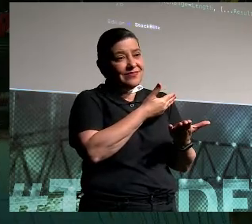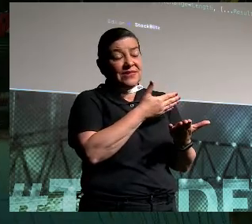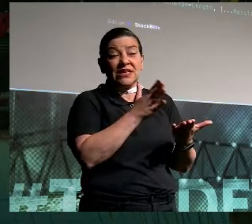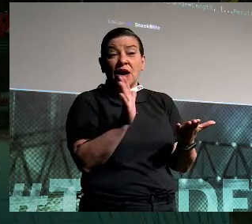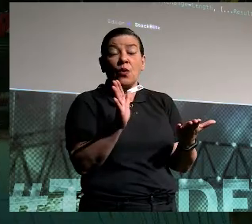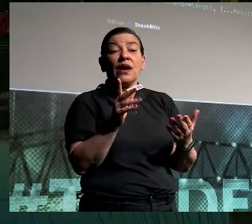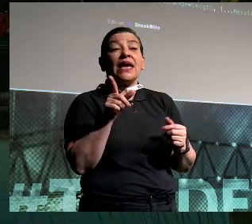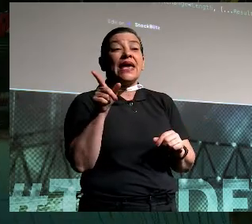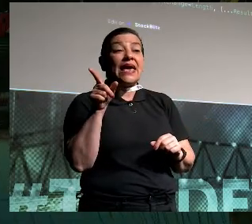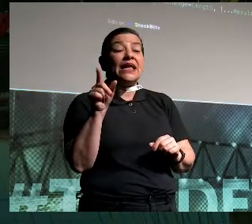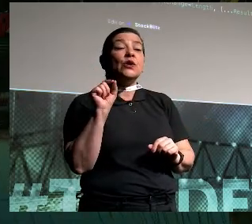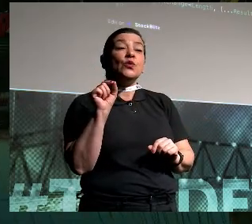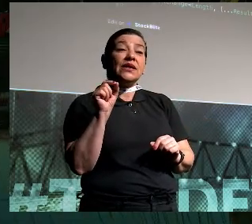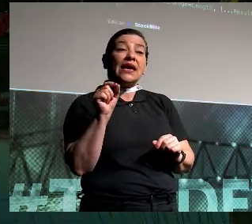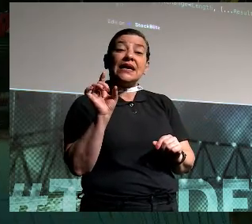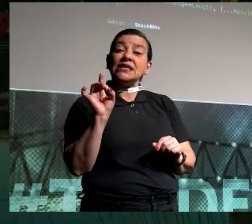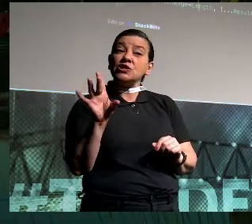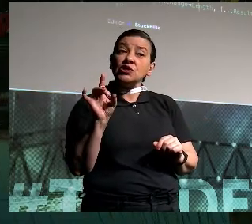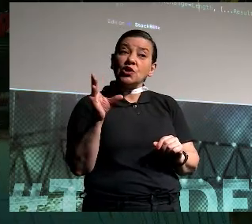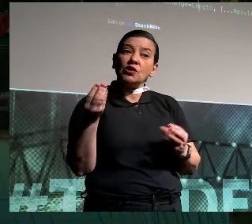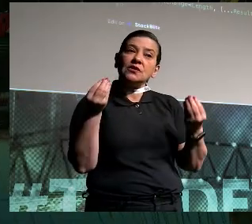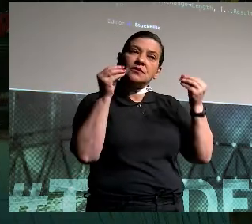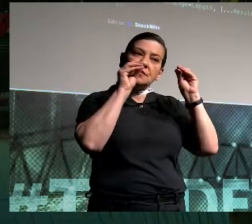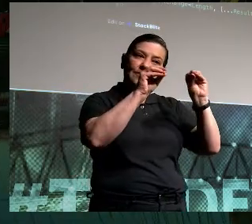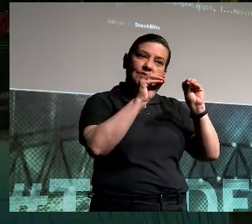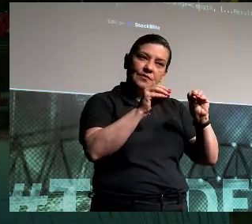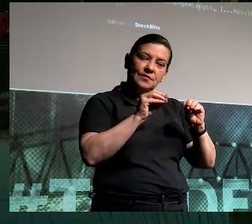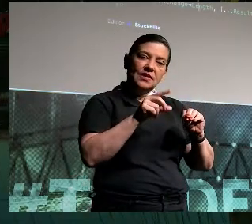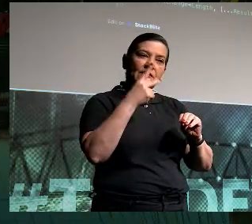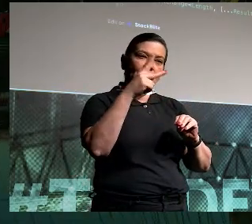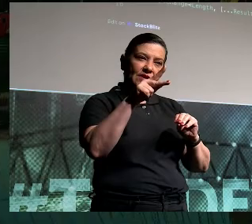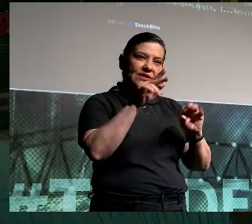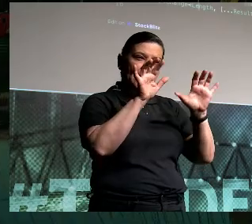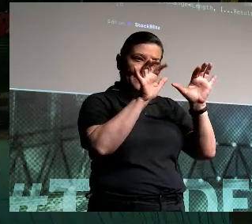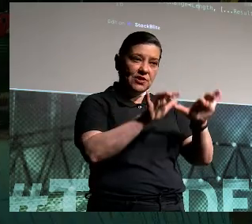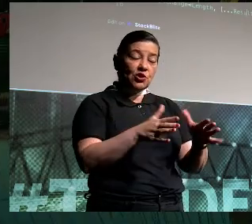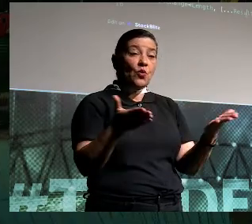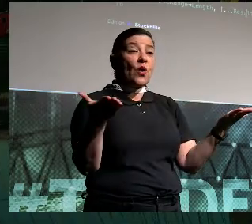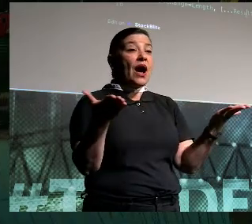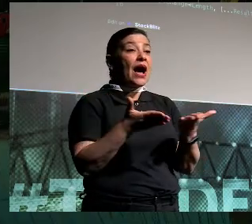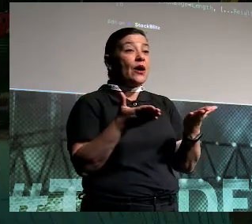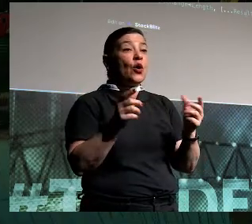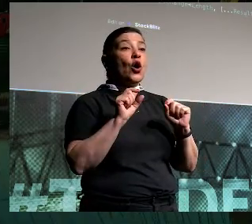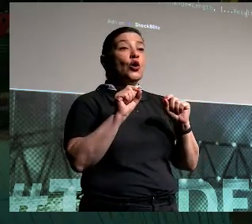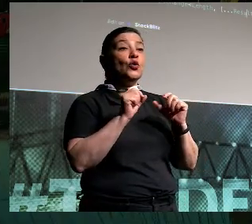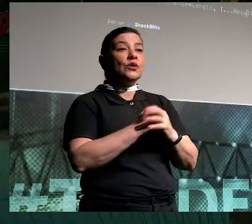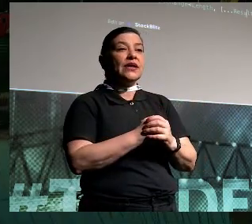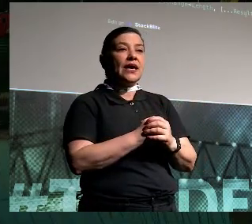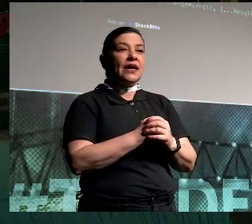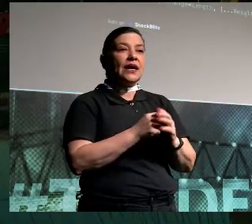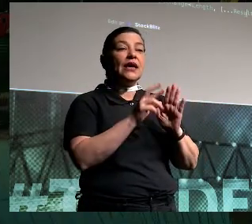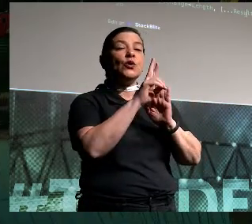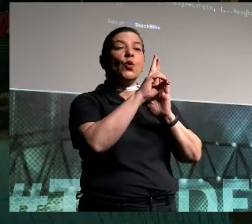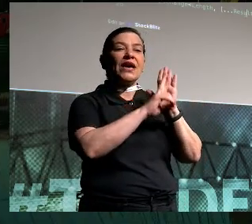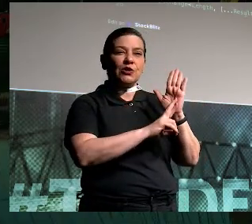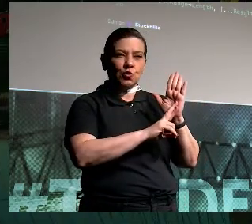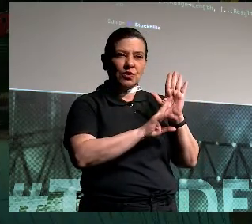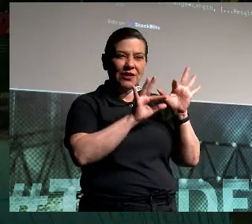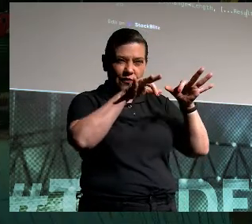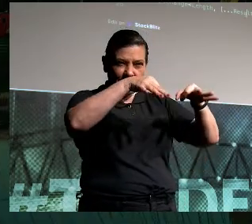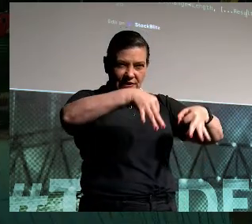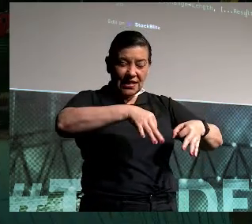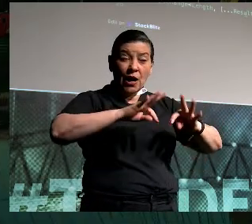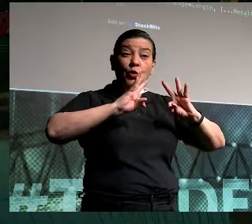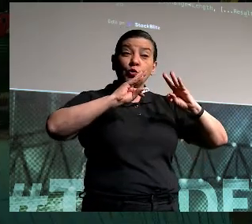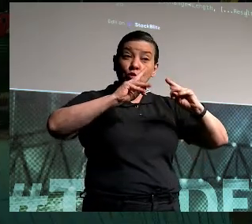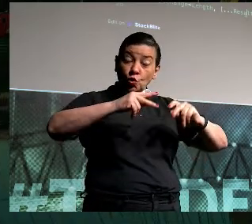é, ele vai chamar ele mesmo, passando o length que você pediu, só que agora ele está fazendo um destructuring no result, passando todas as propriedades